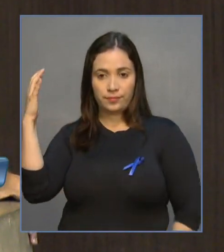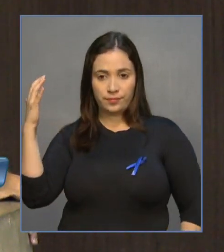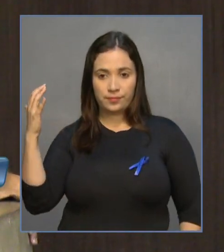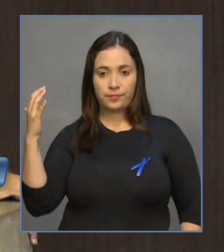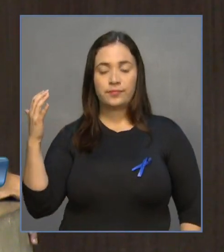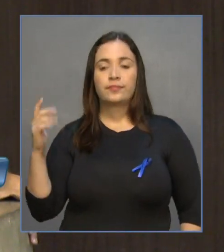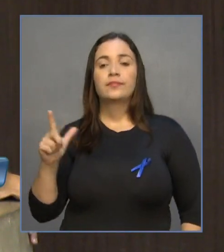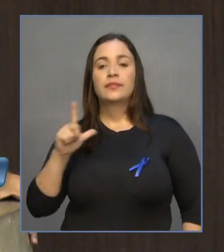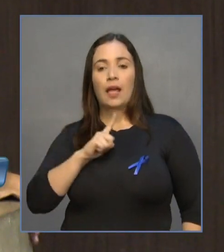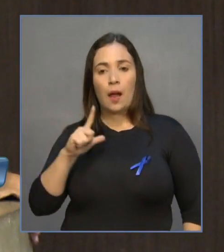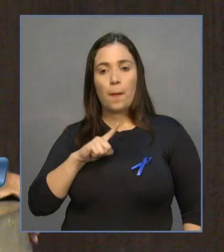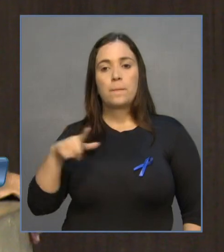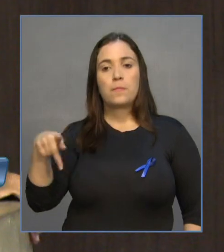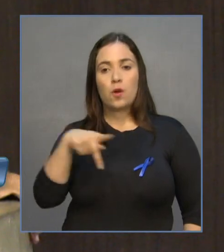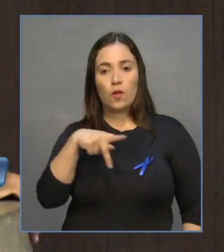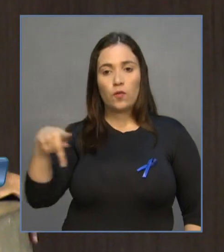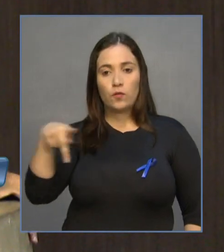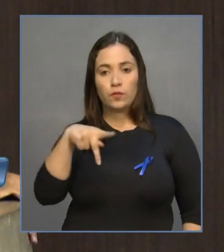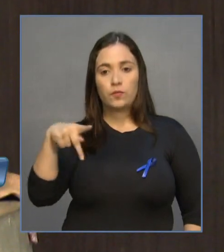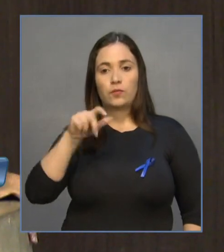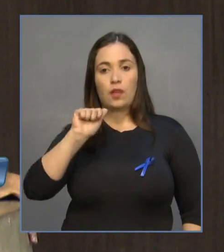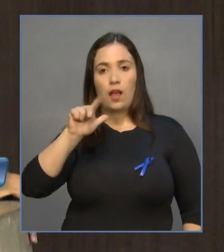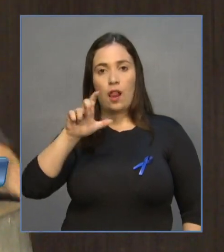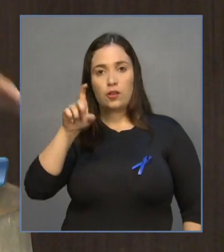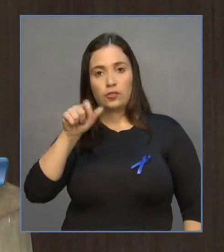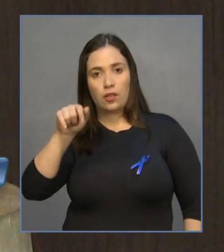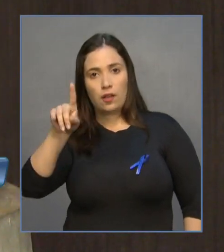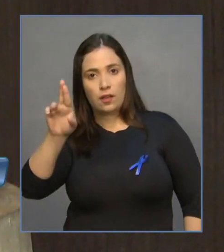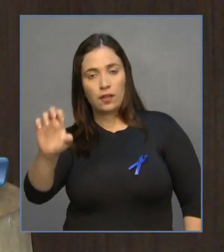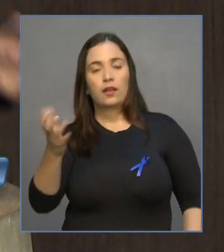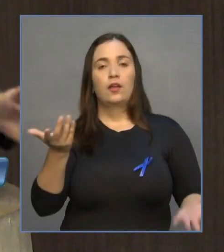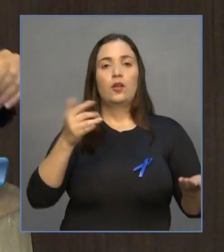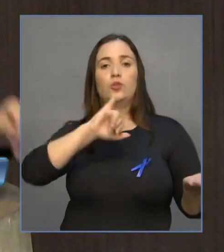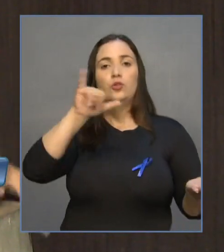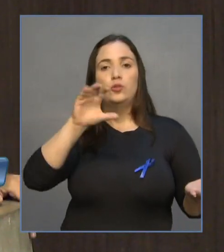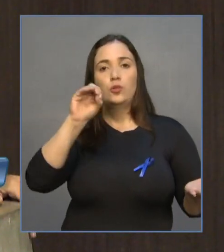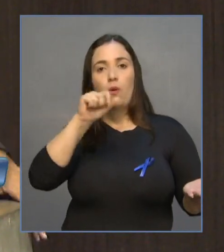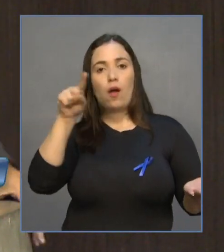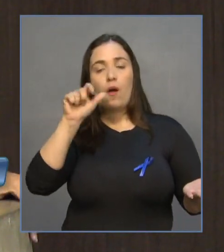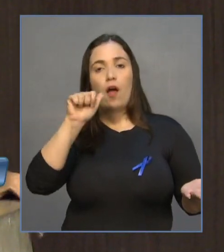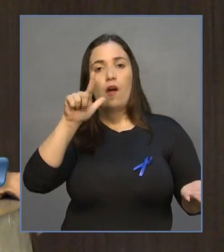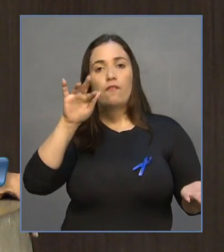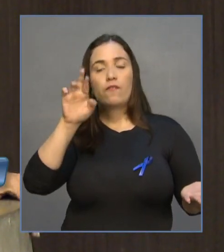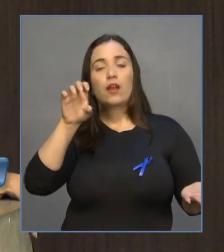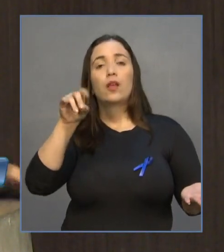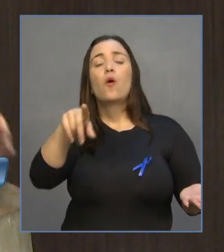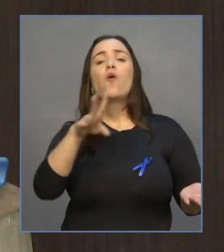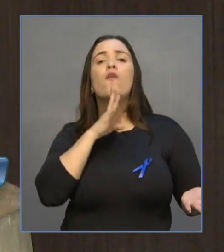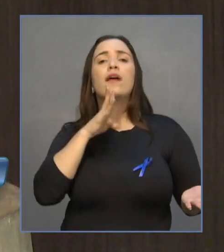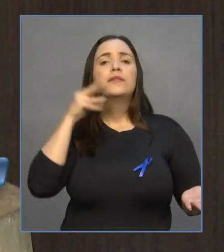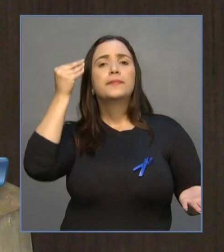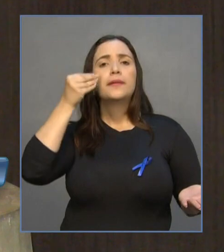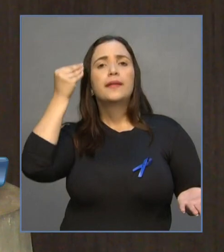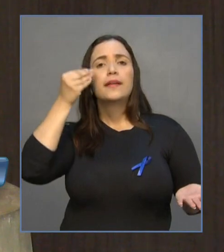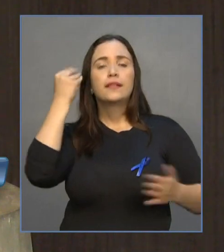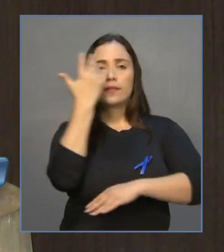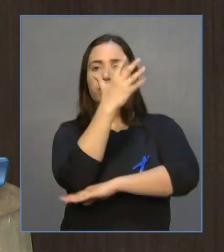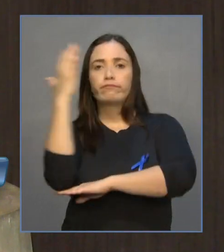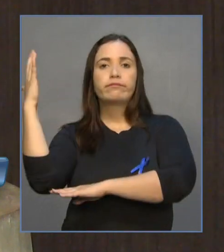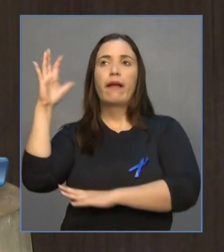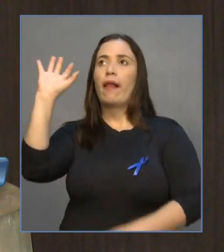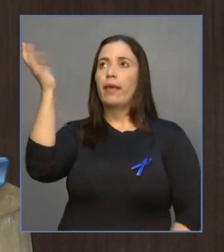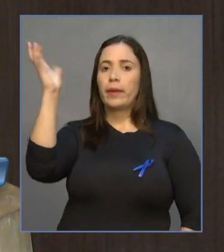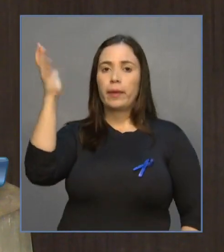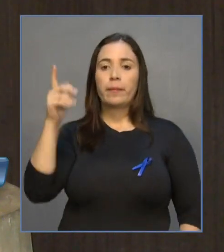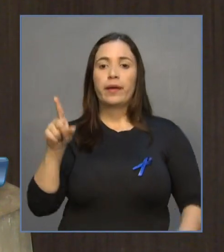estavam professores, o professor Alexandre Costa, o professor João Alfredo, um de Direito Ambiental, o outro de Climatologia, as